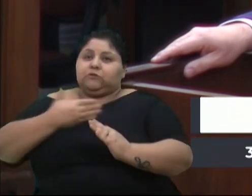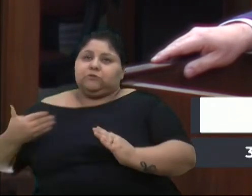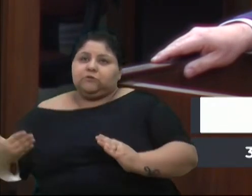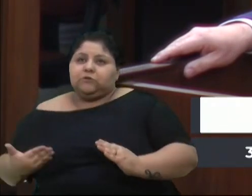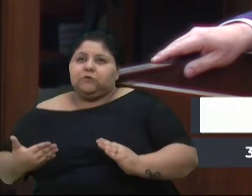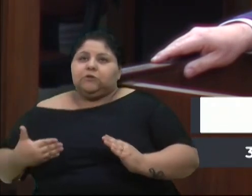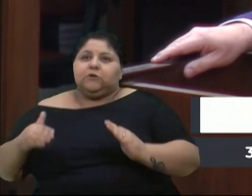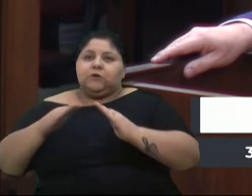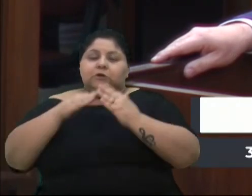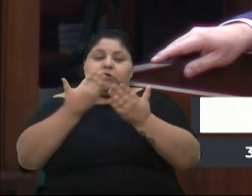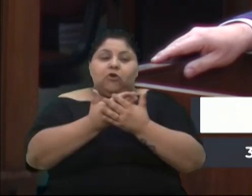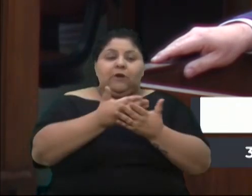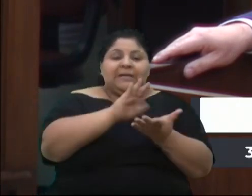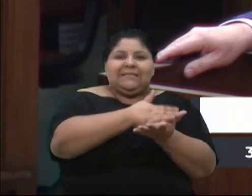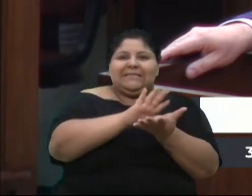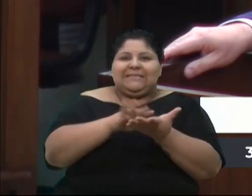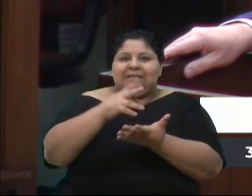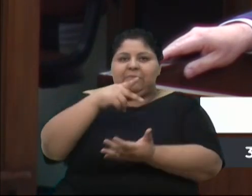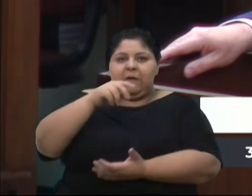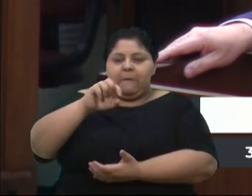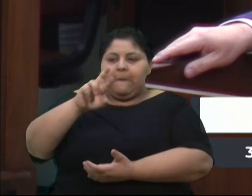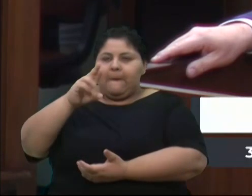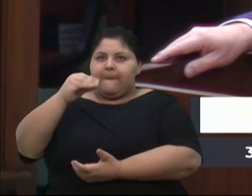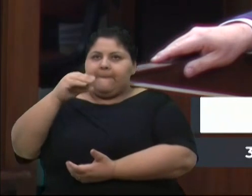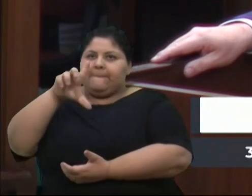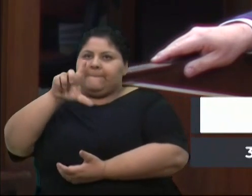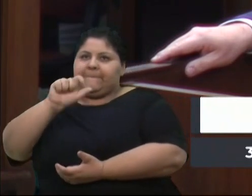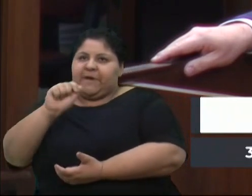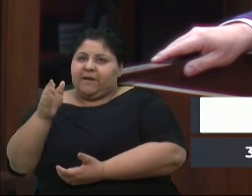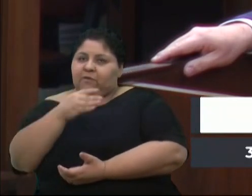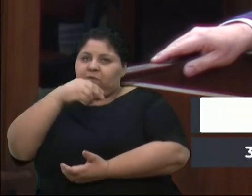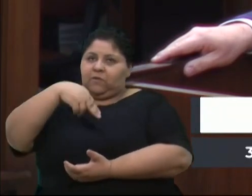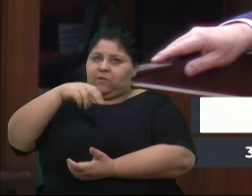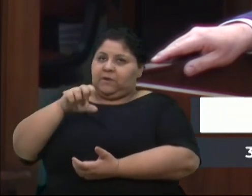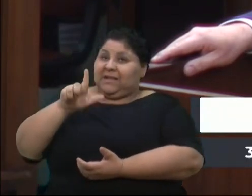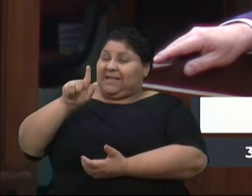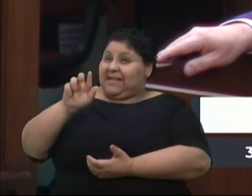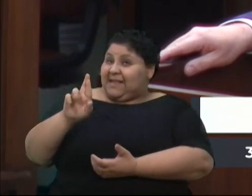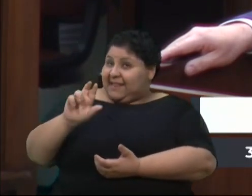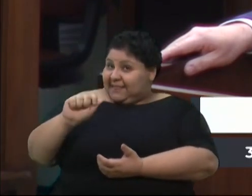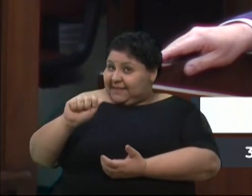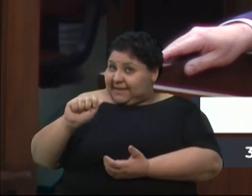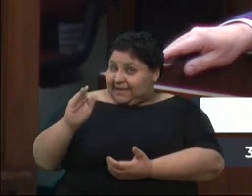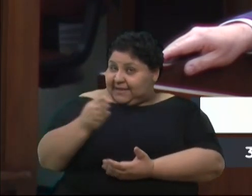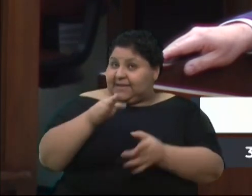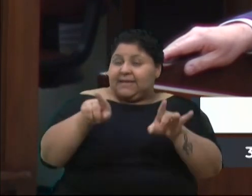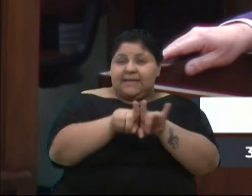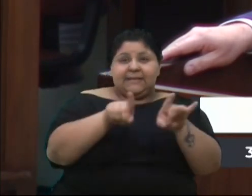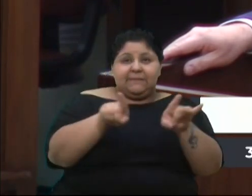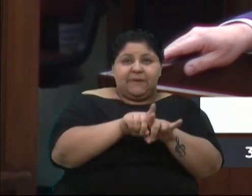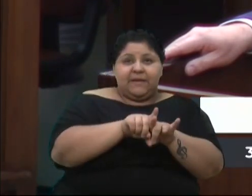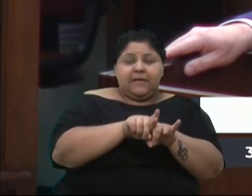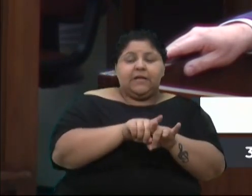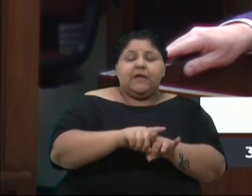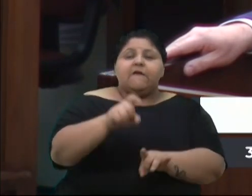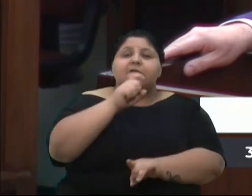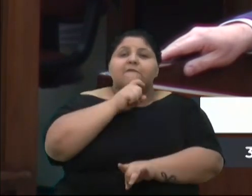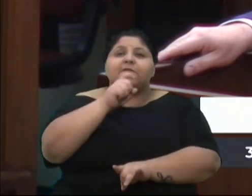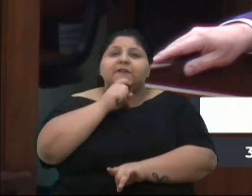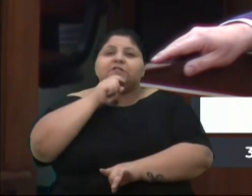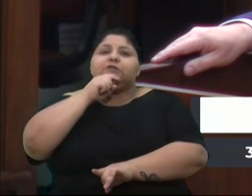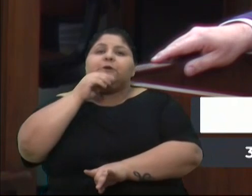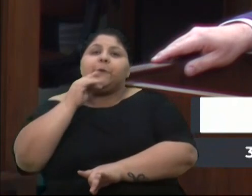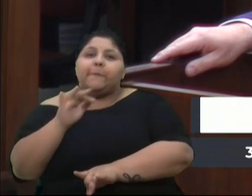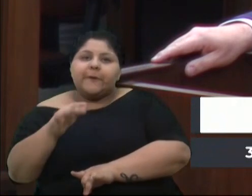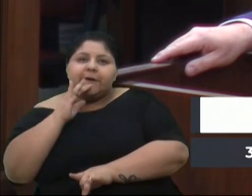Mariane, e a Escola de Samba Recreativa Cultural Nação Verde e Branco, que foi também uma das ações propostas para demolir